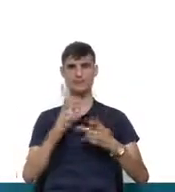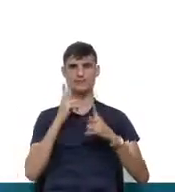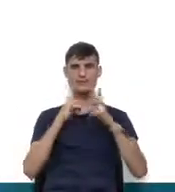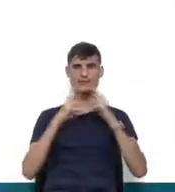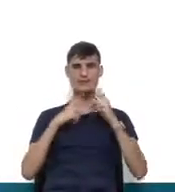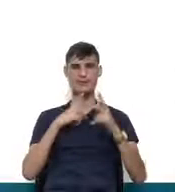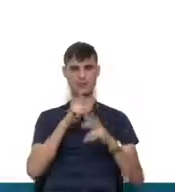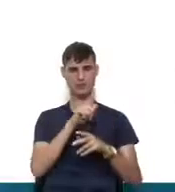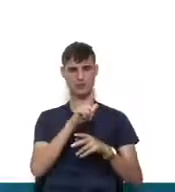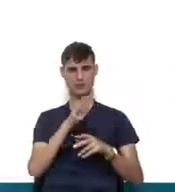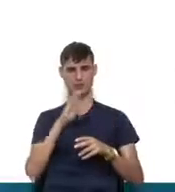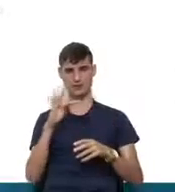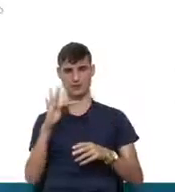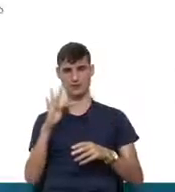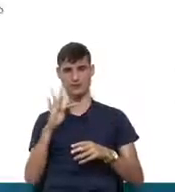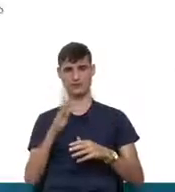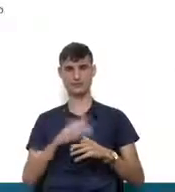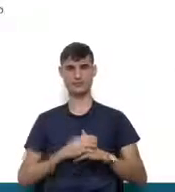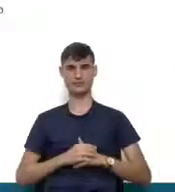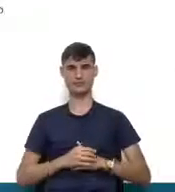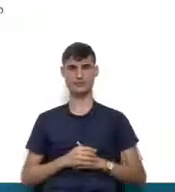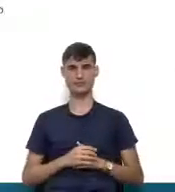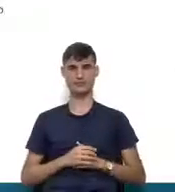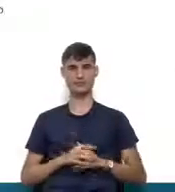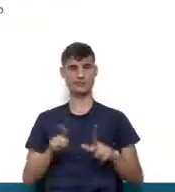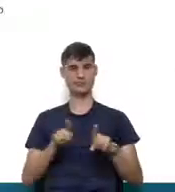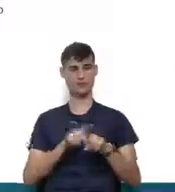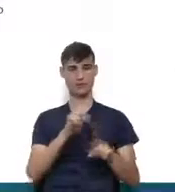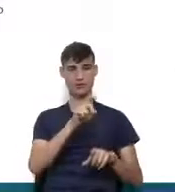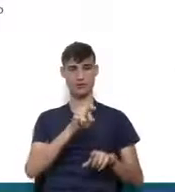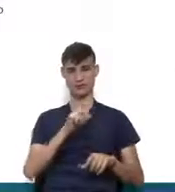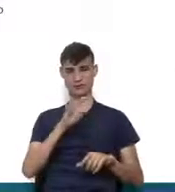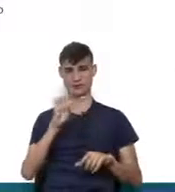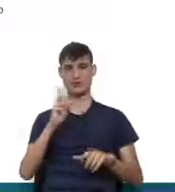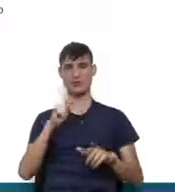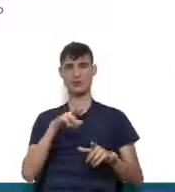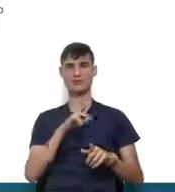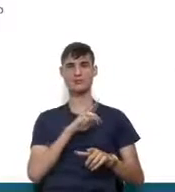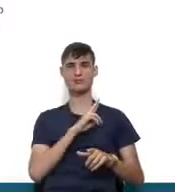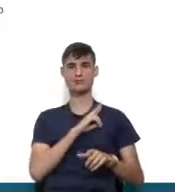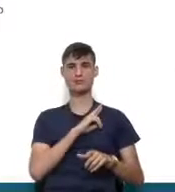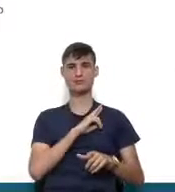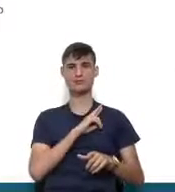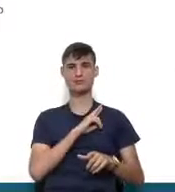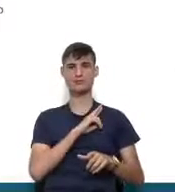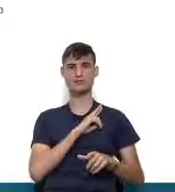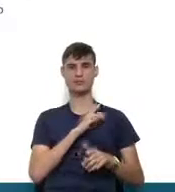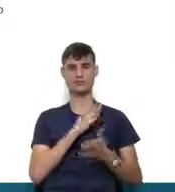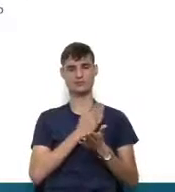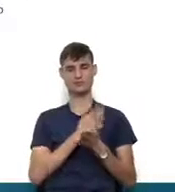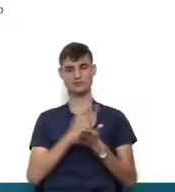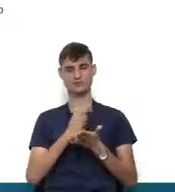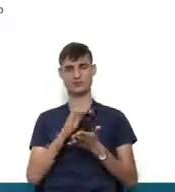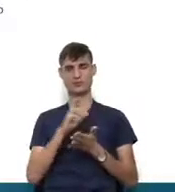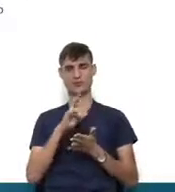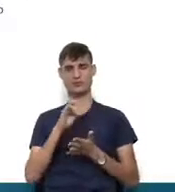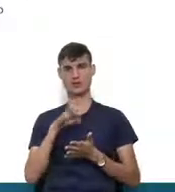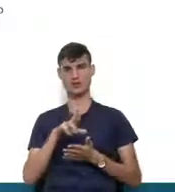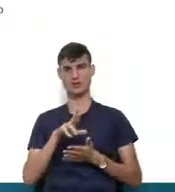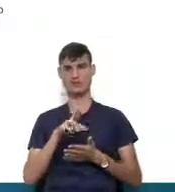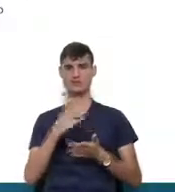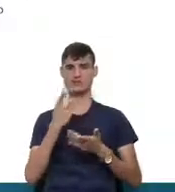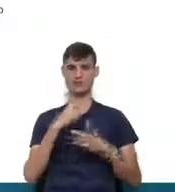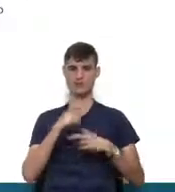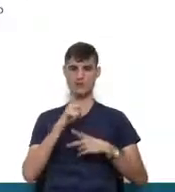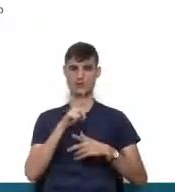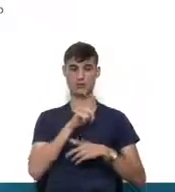considerar que G de T e X de T admitem representações em série de Fourier. Considerando o